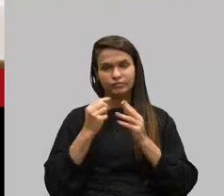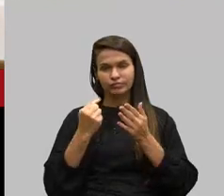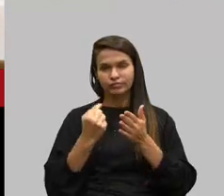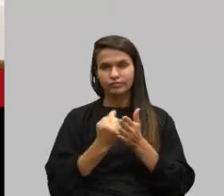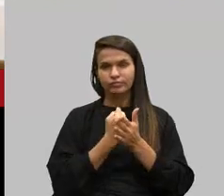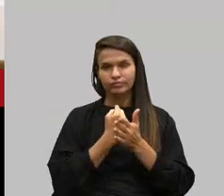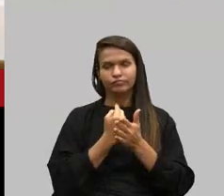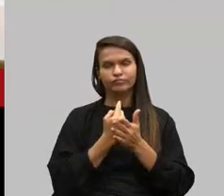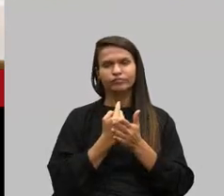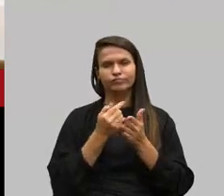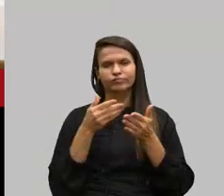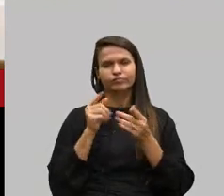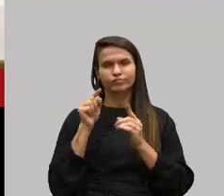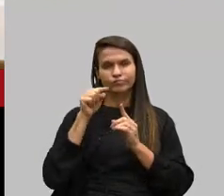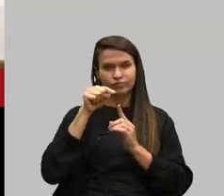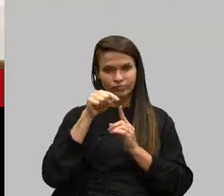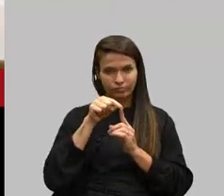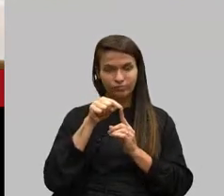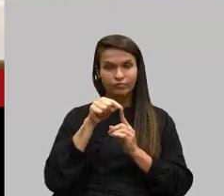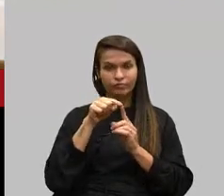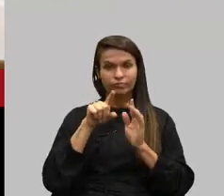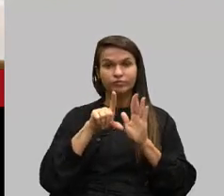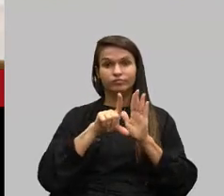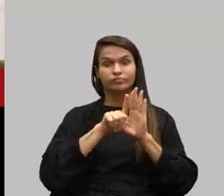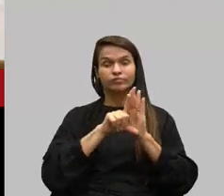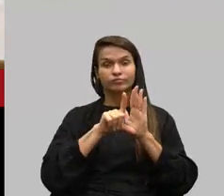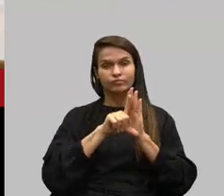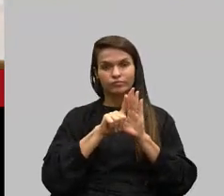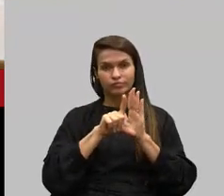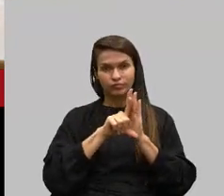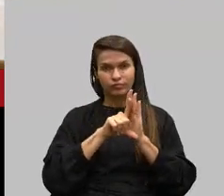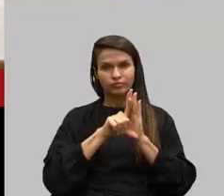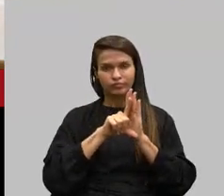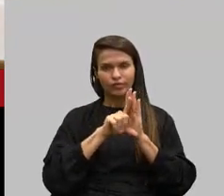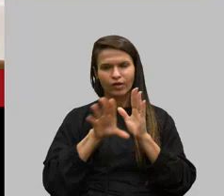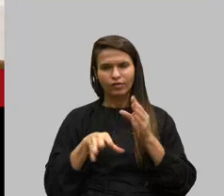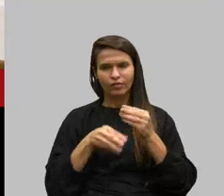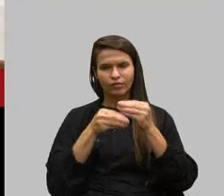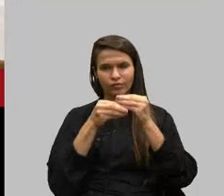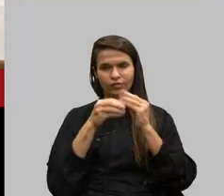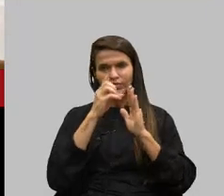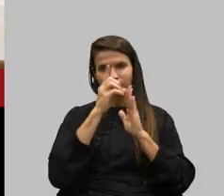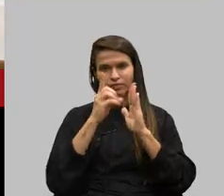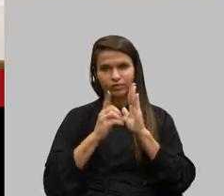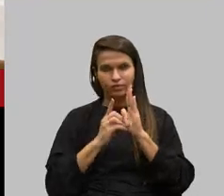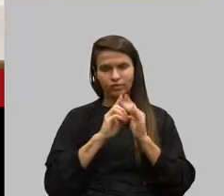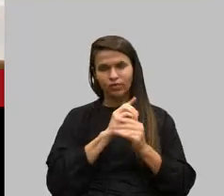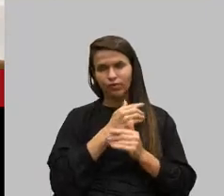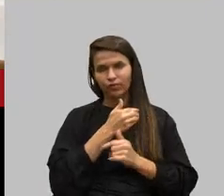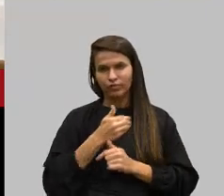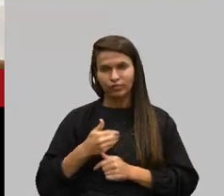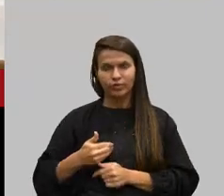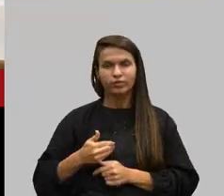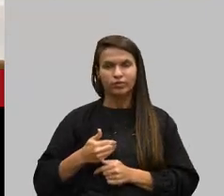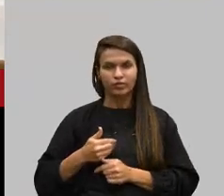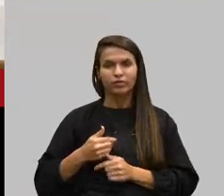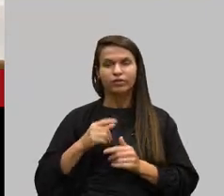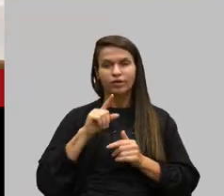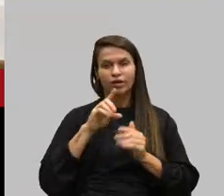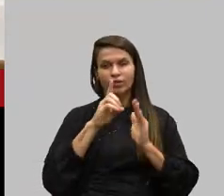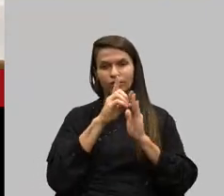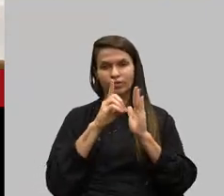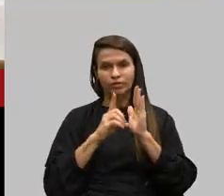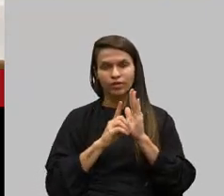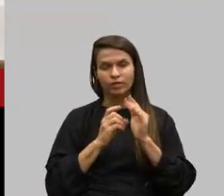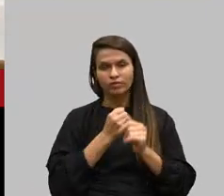maneira objetiva eh a lei ela foi complementada pelo decreto governamental que é o decreto